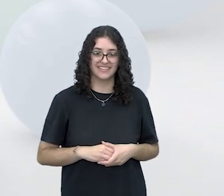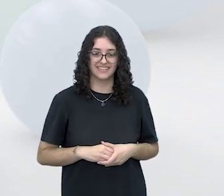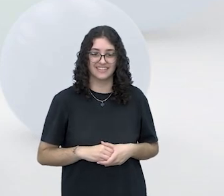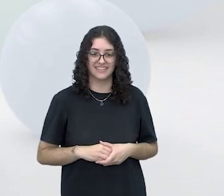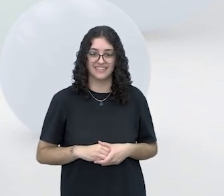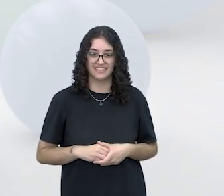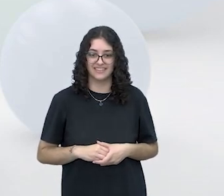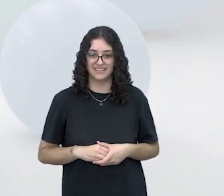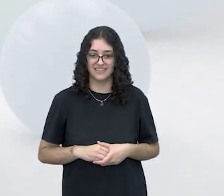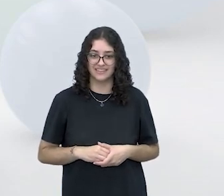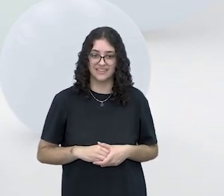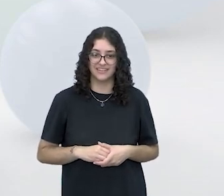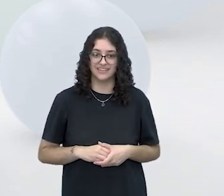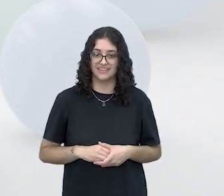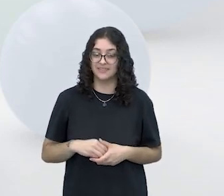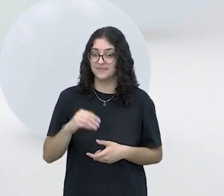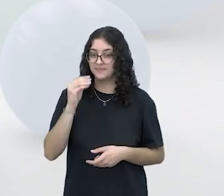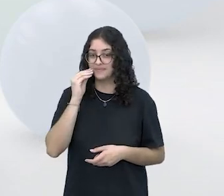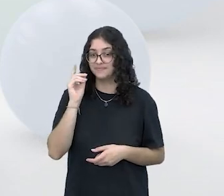2.